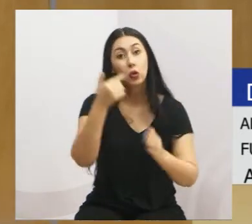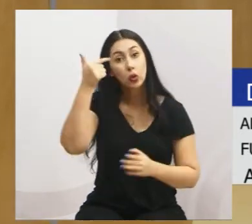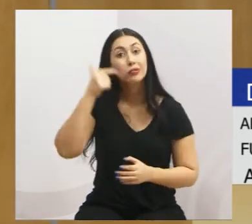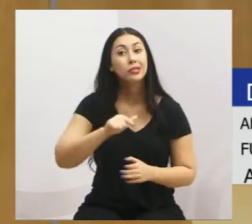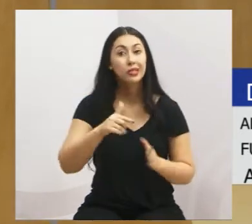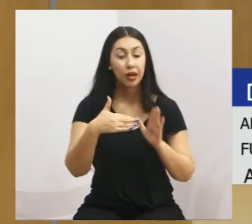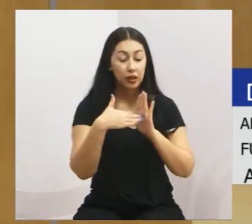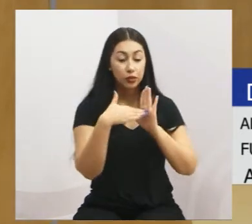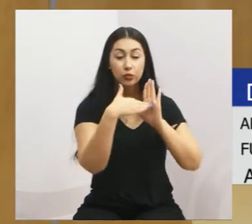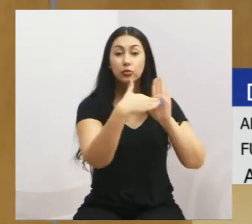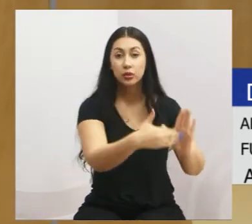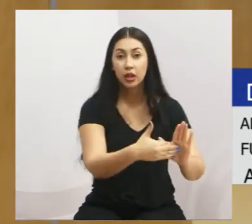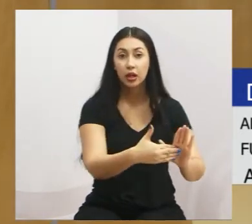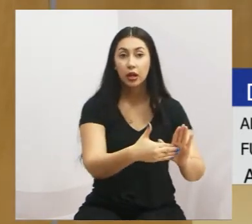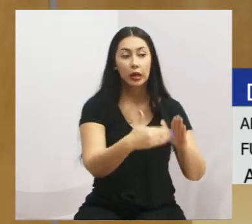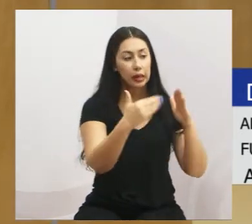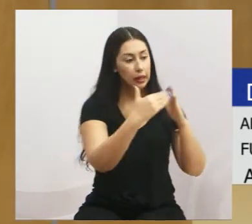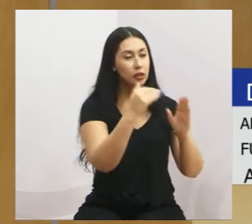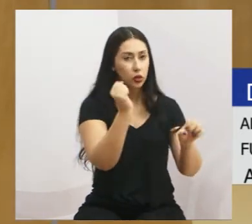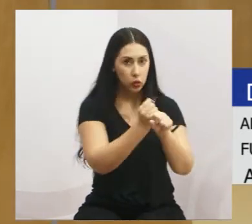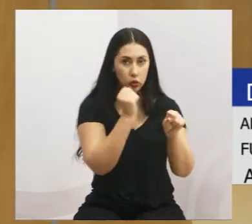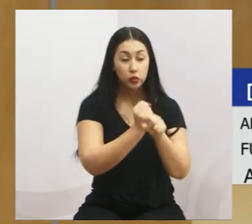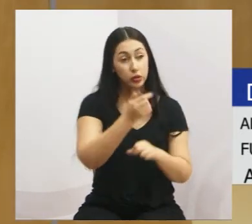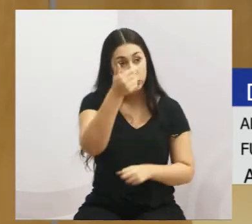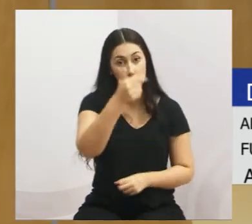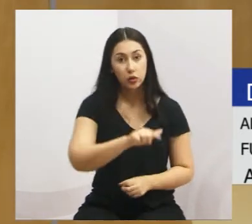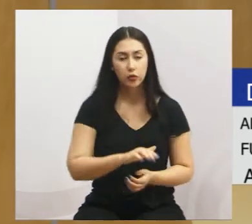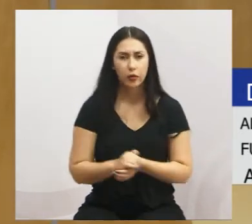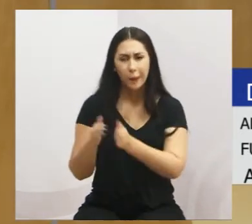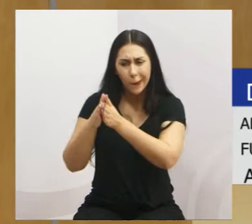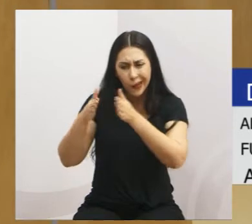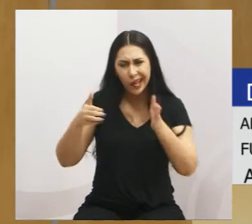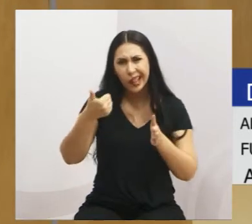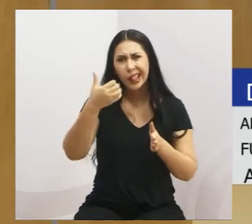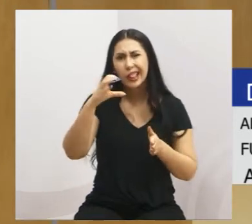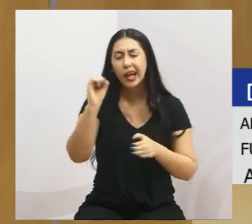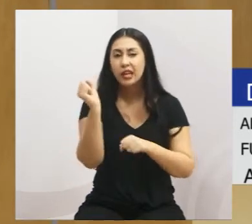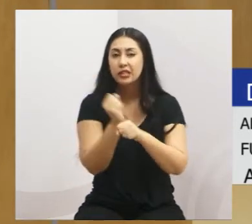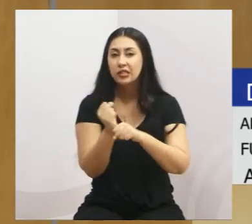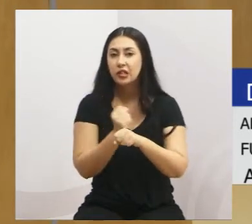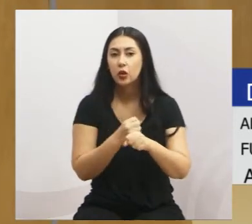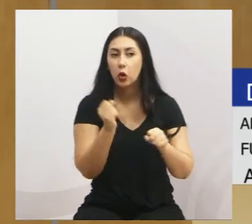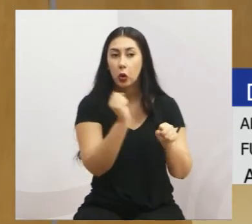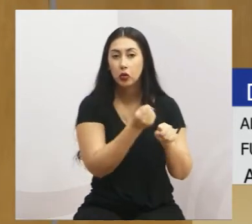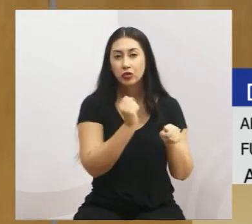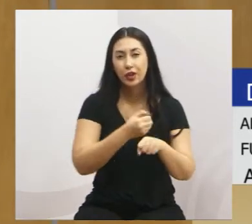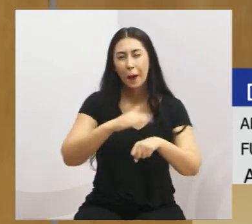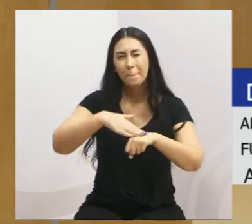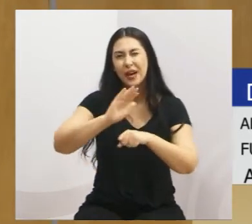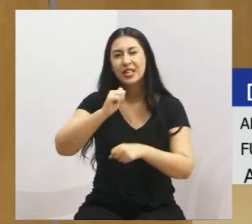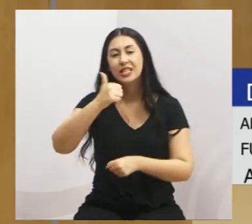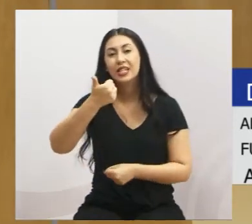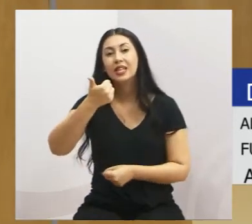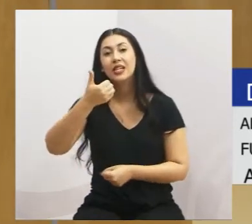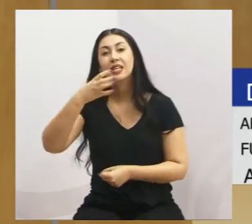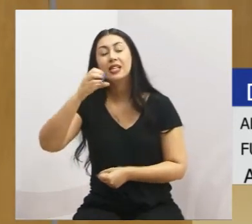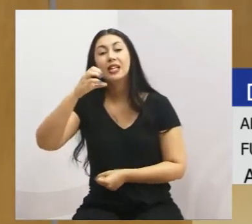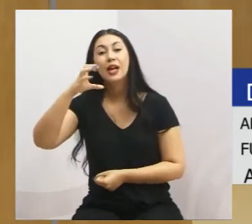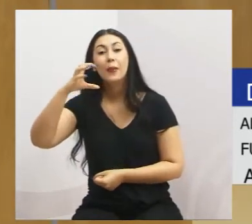de voltar a construir casas. Na última década, foram construídas mais de 1.150